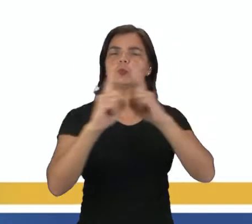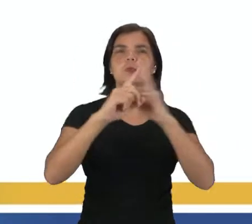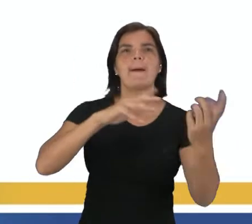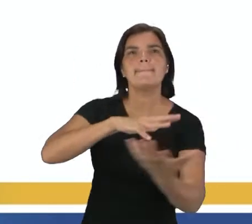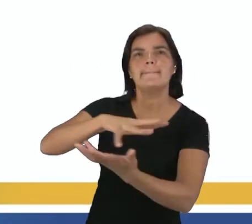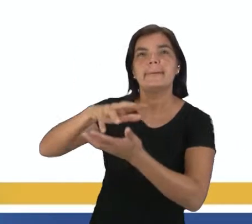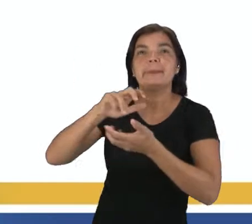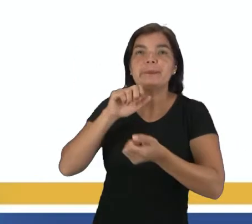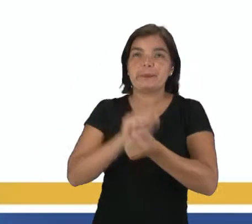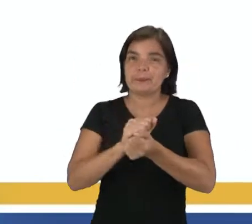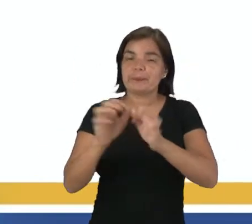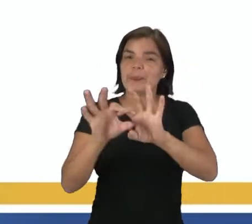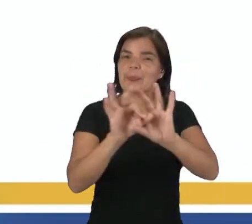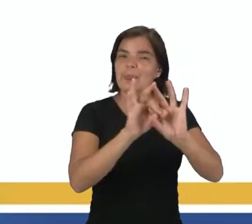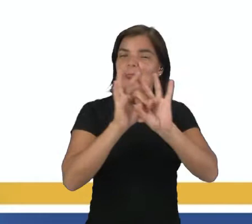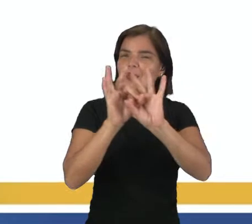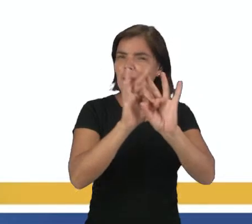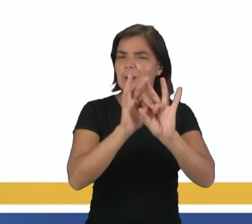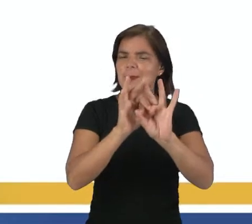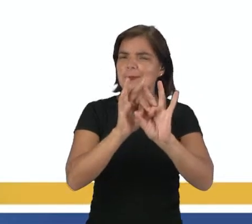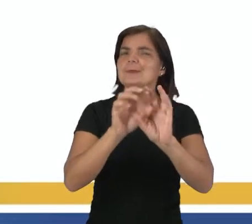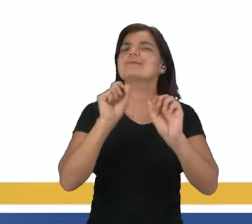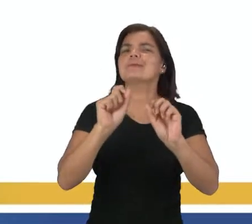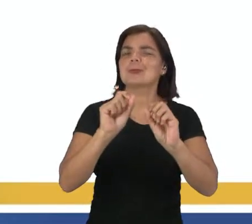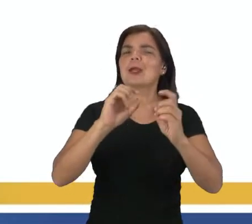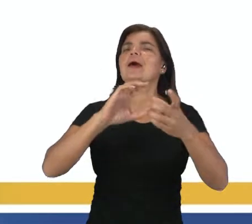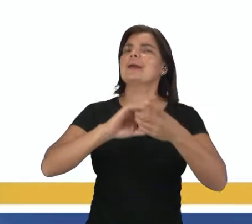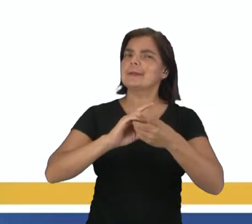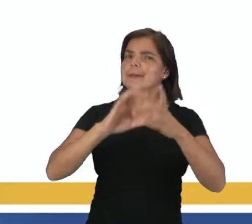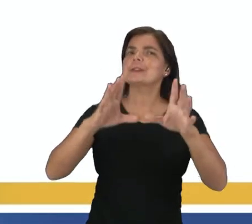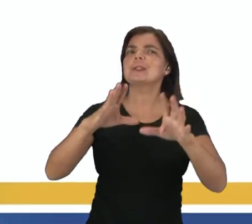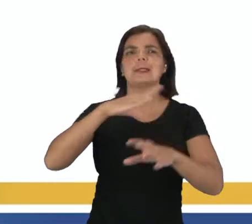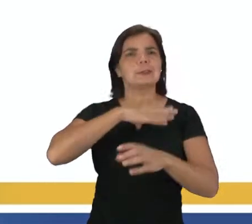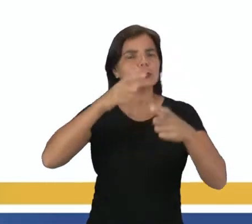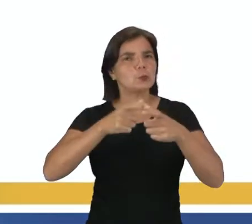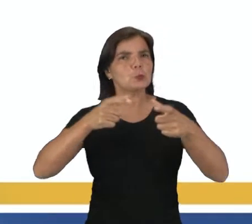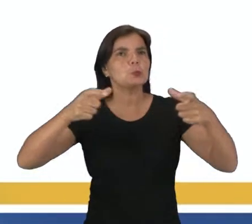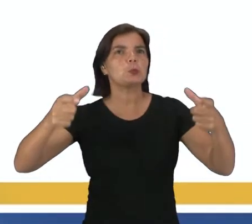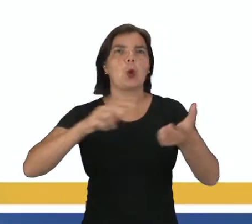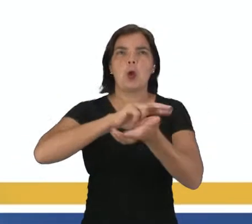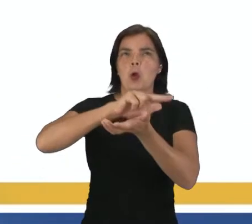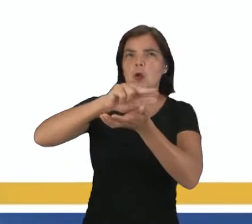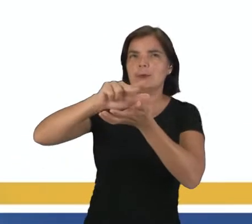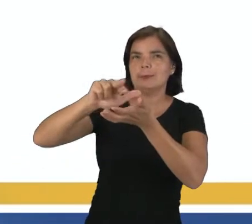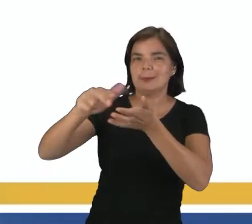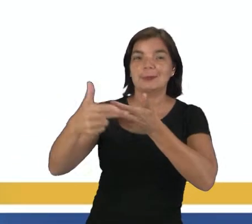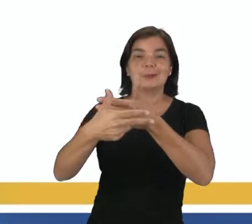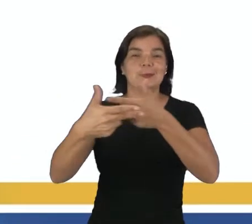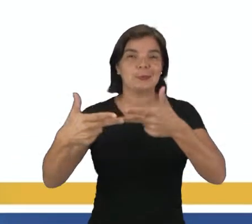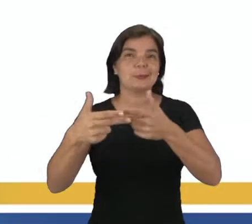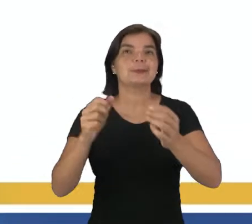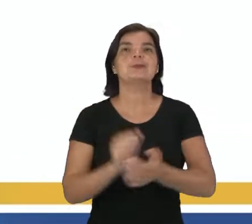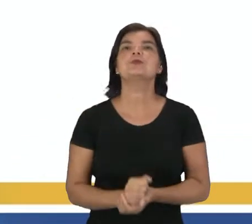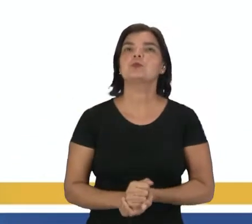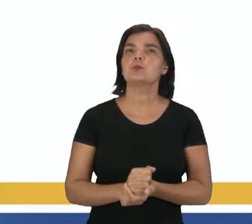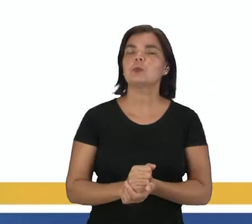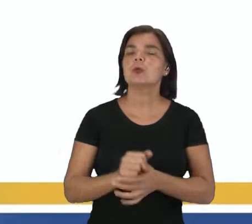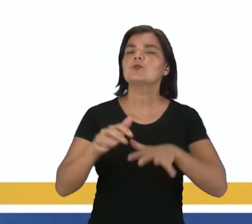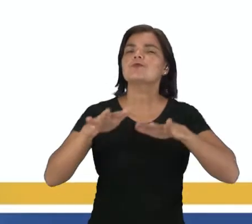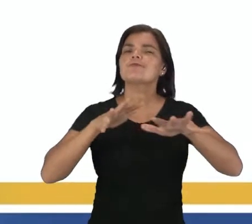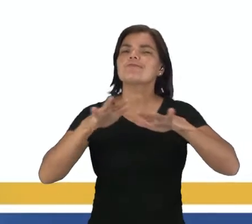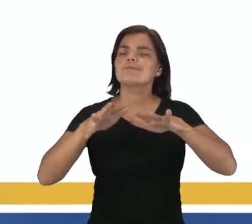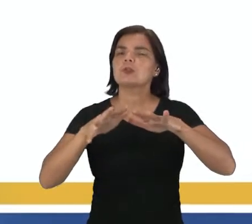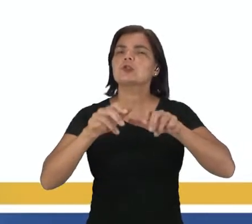estão relacionadas às dinâmicas demográficas e são motivadas por diversos fatores são chamados